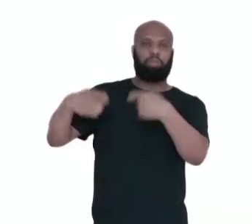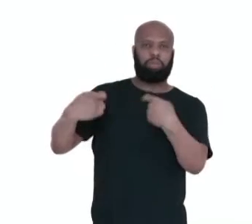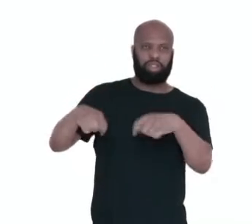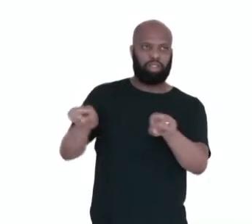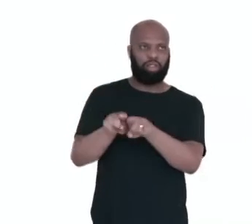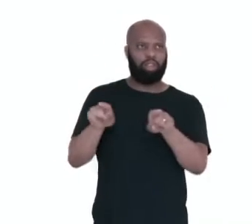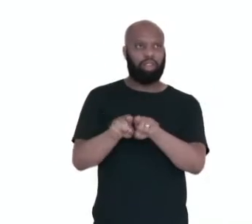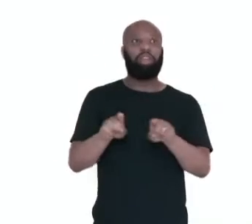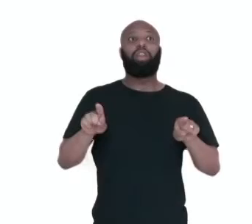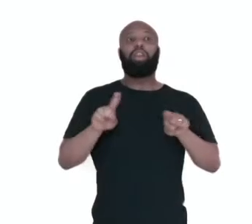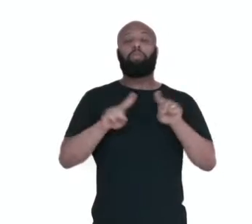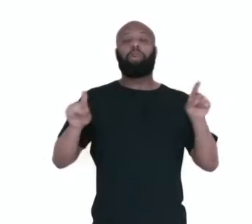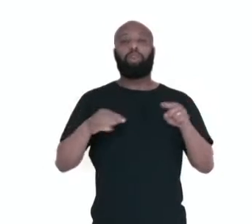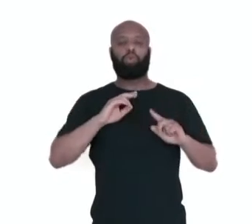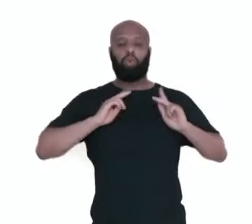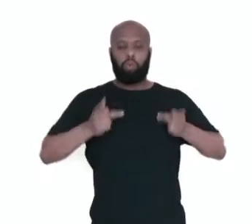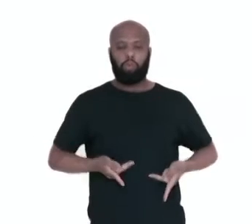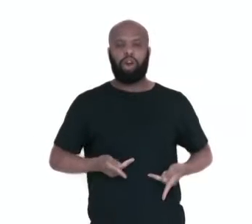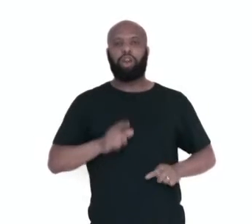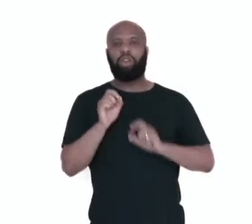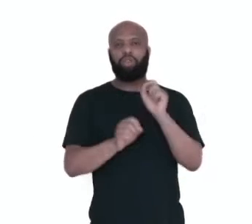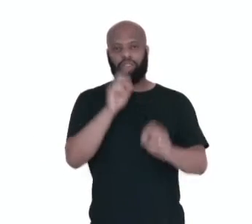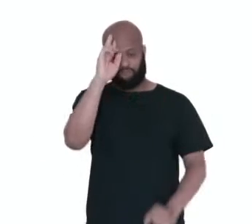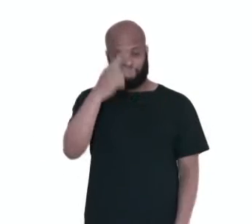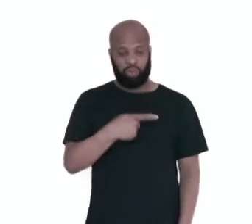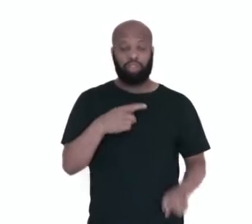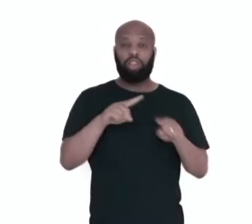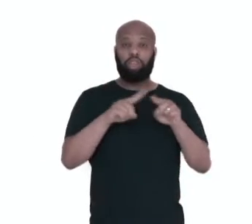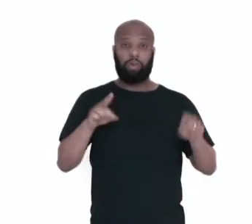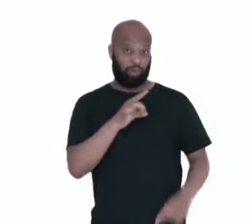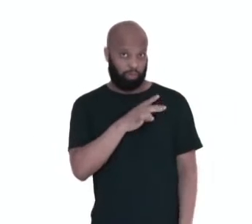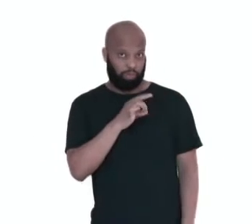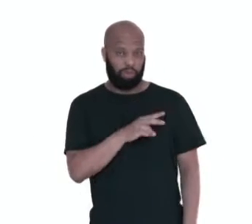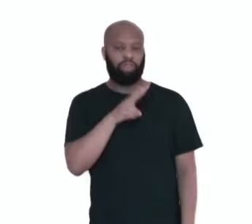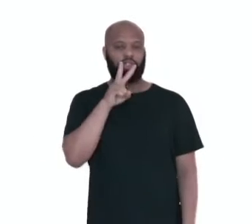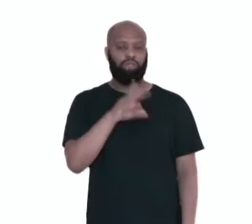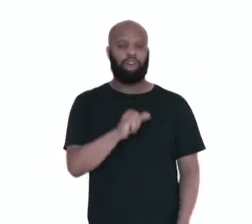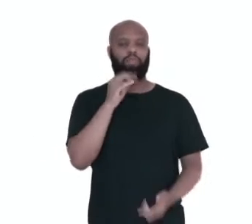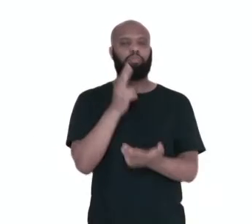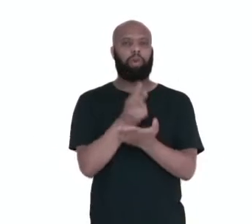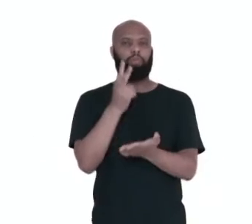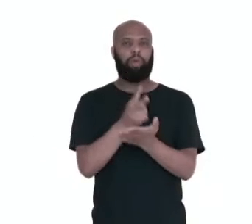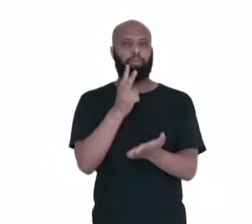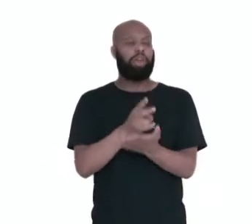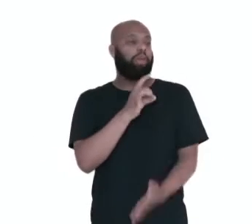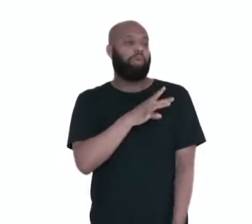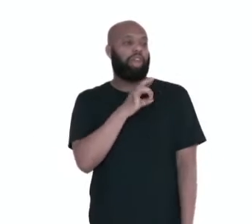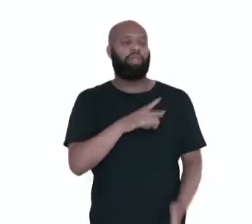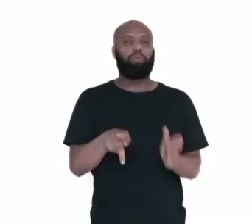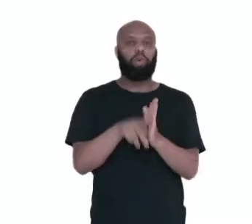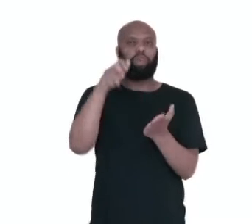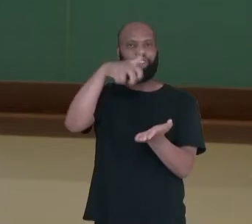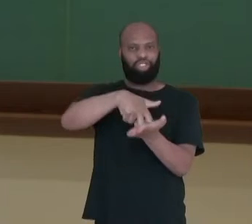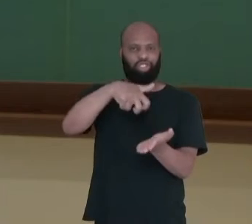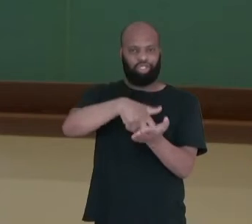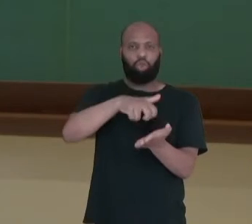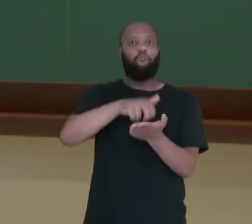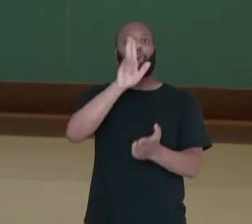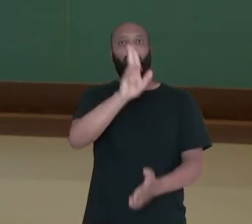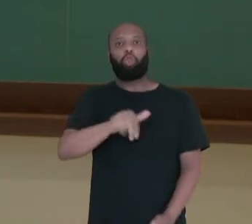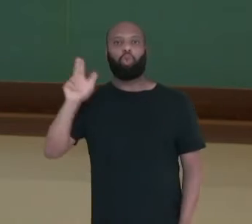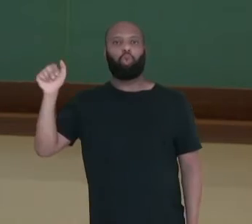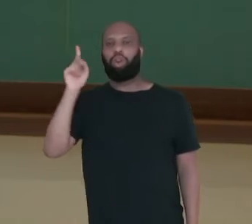necessários, já que os homens são egoístas. Mas o temor é mantido pelo medo do castigo que